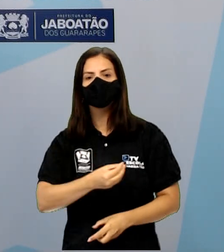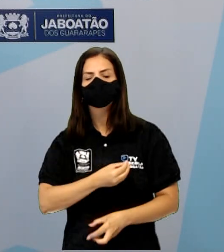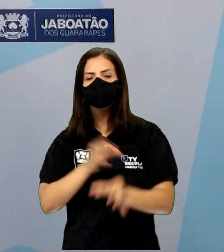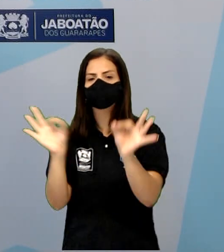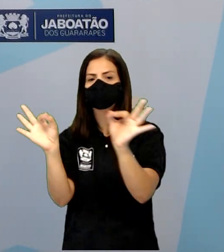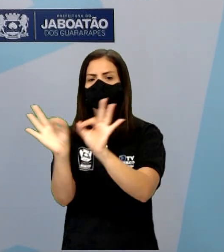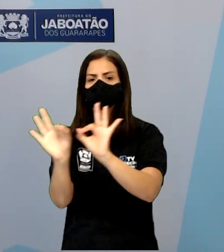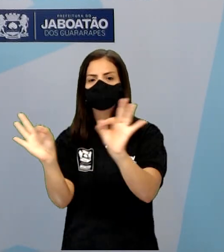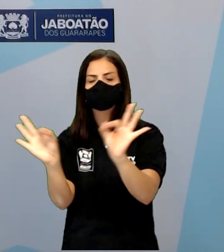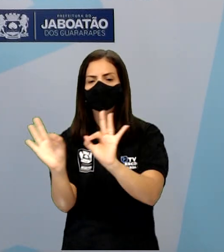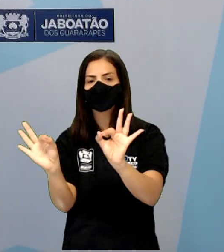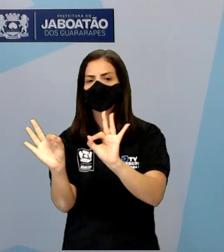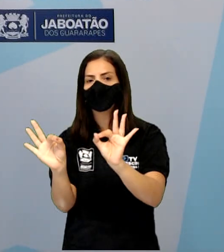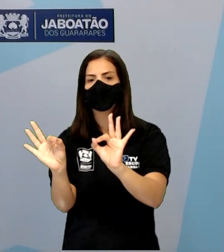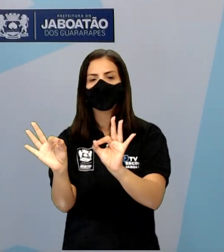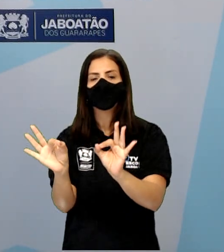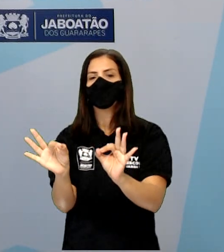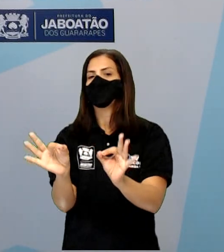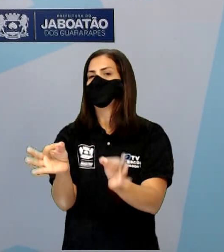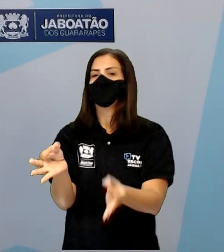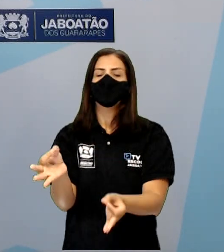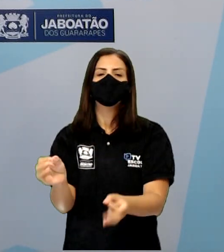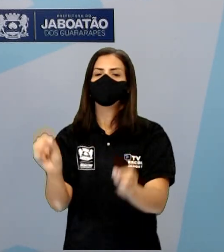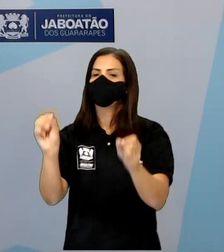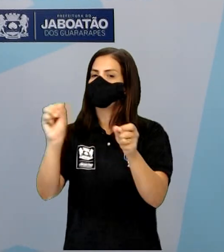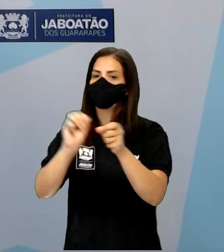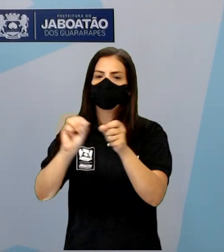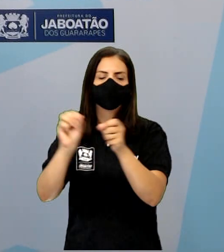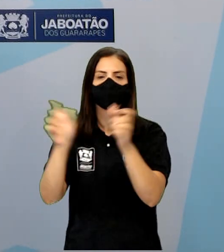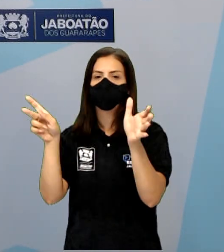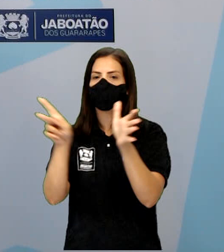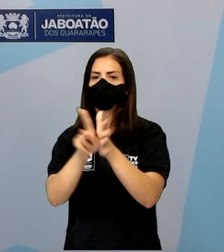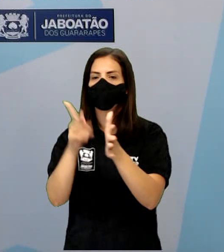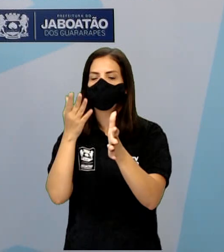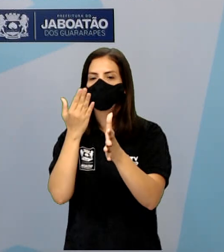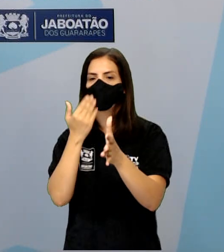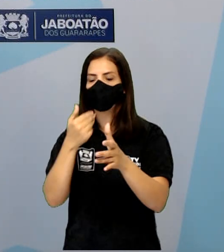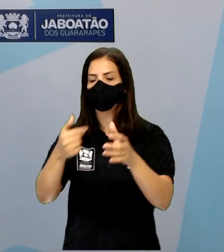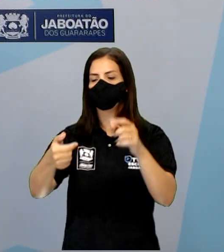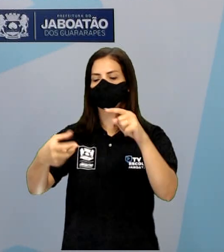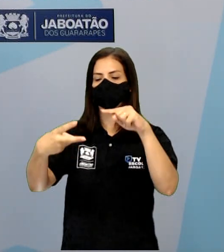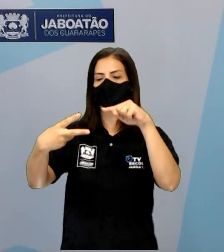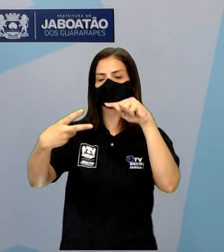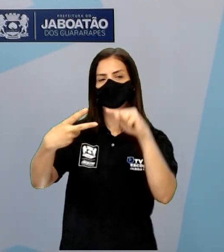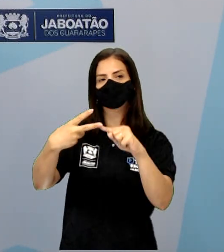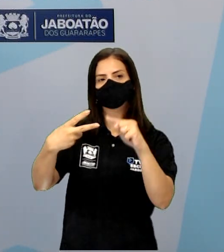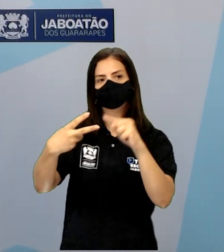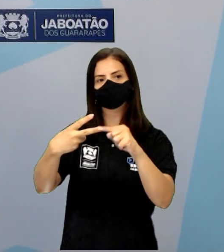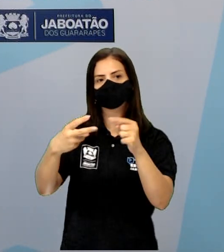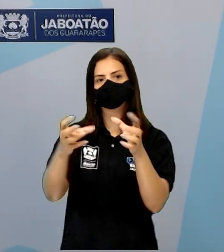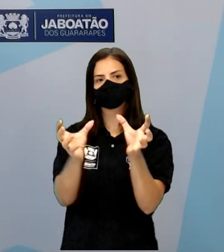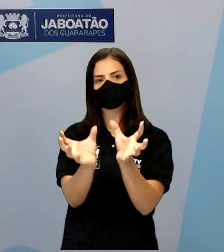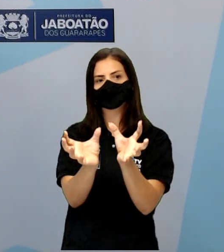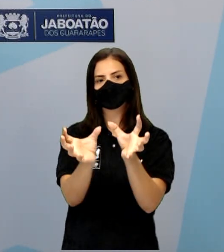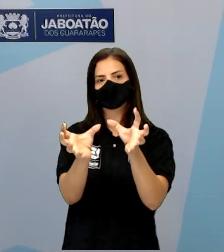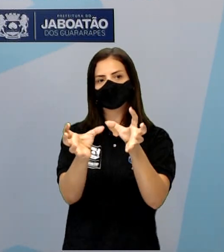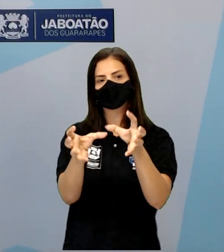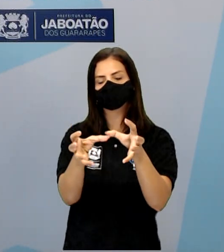heterótrofos, não produzem seu próprio alimento. O grupo das arqueias, que tem algumas características em comum também, mas a